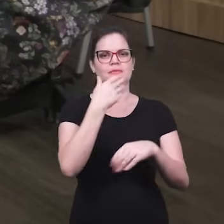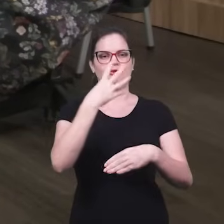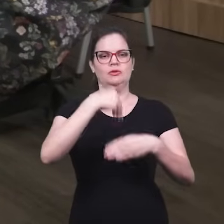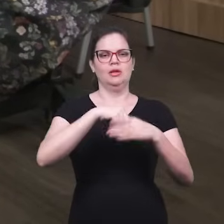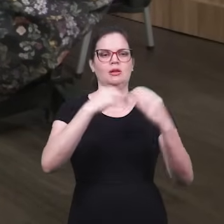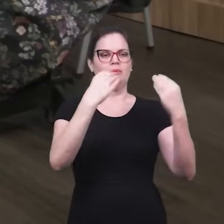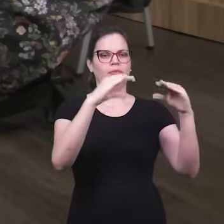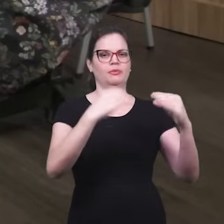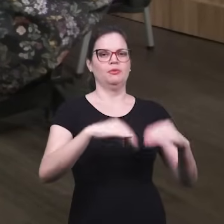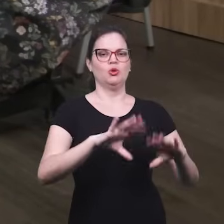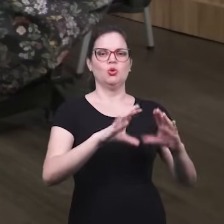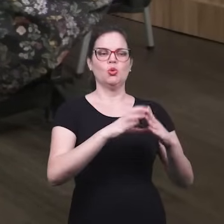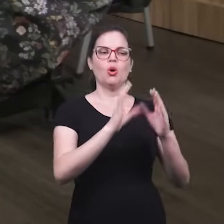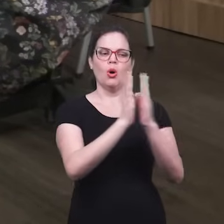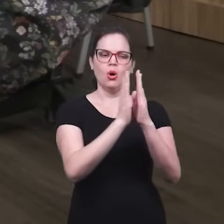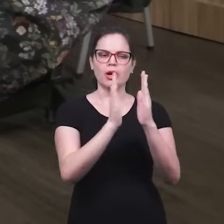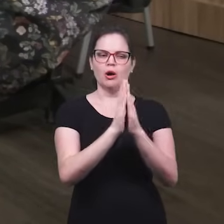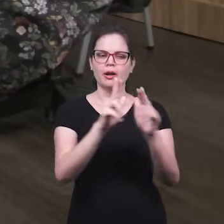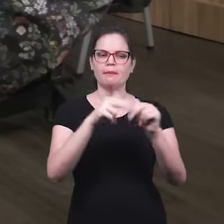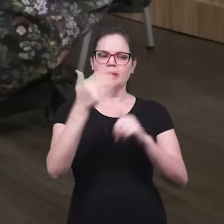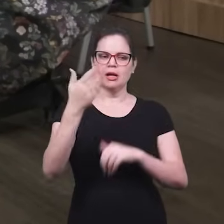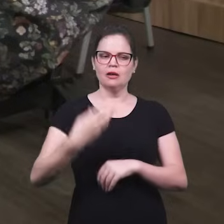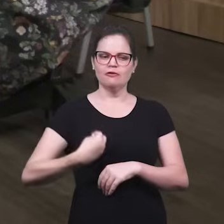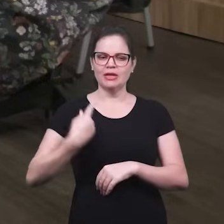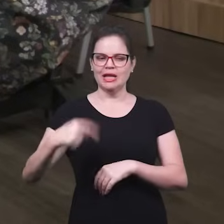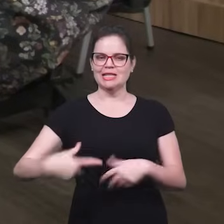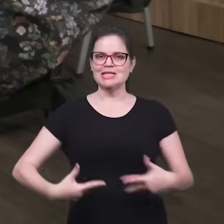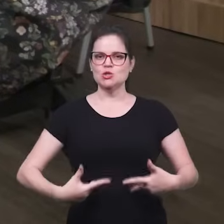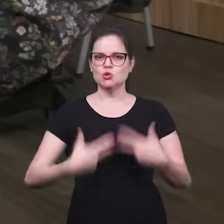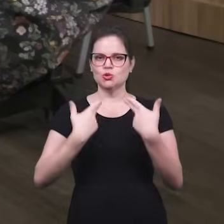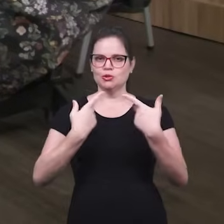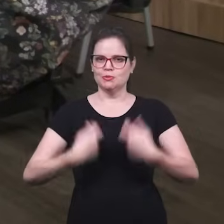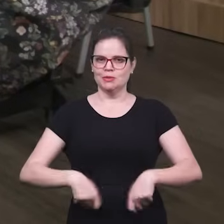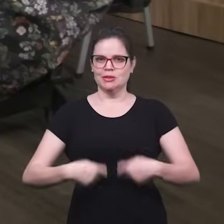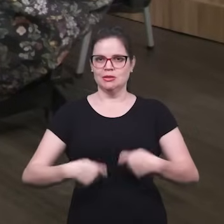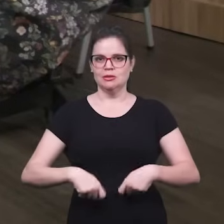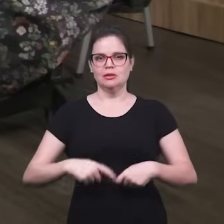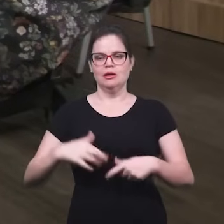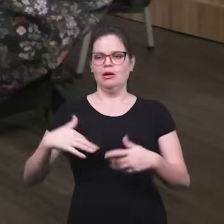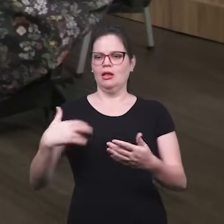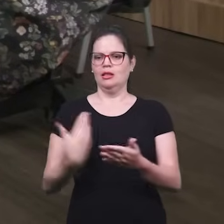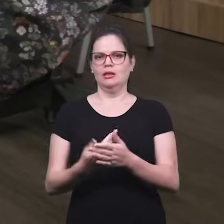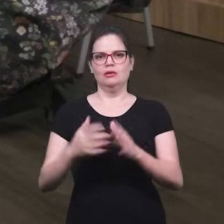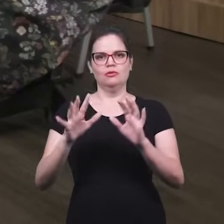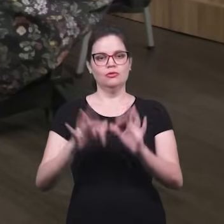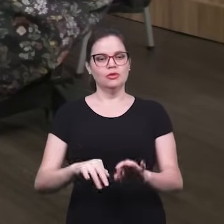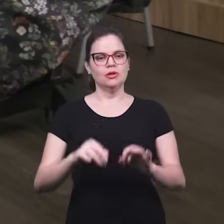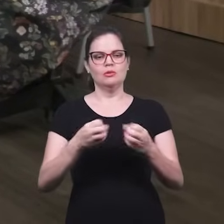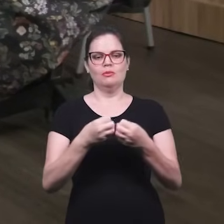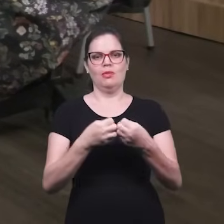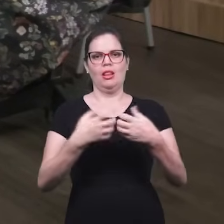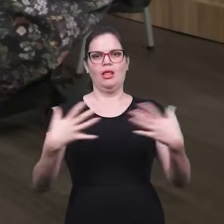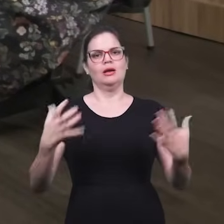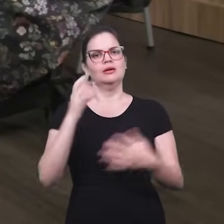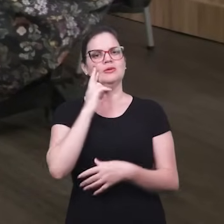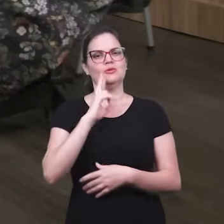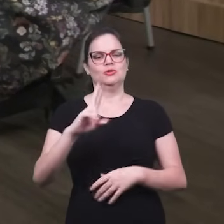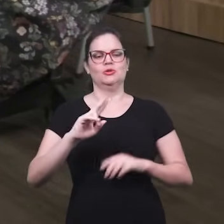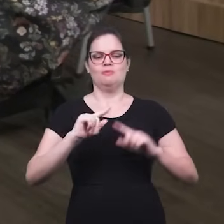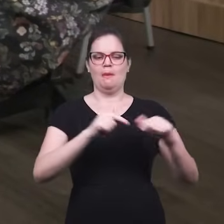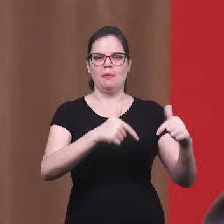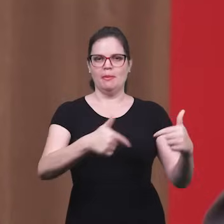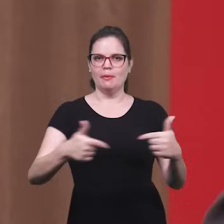a família preocupada, e oramos até o final da cirurgia, o Senhor pôs as mãos e está lá, o Senhor operou um milagre. Então, glória a